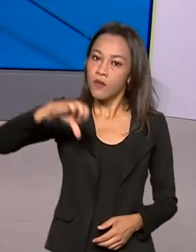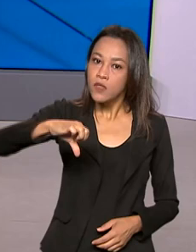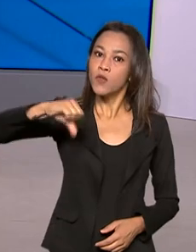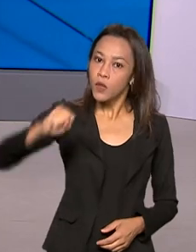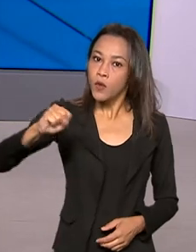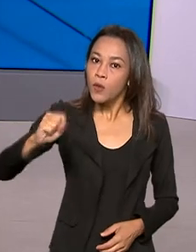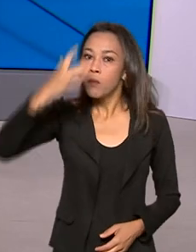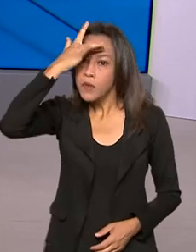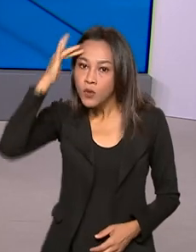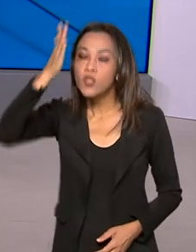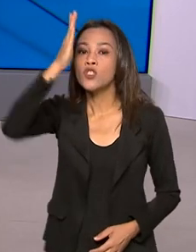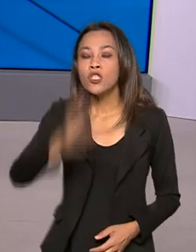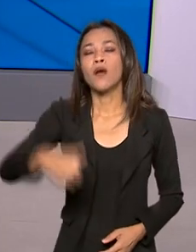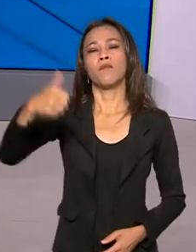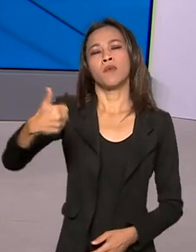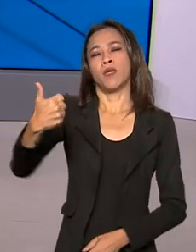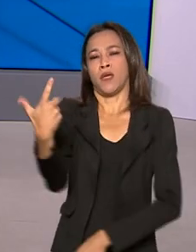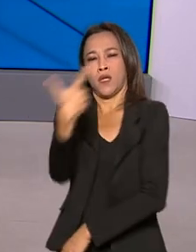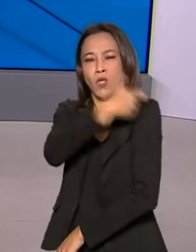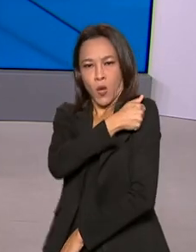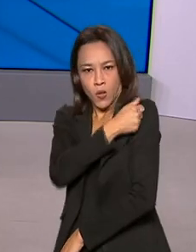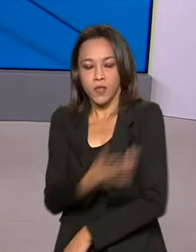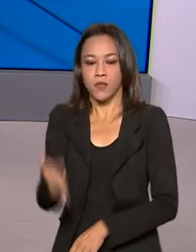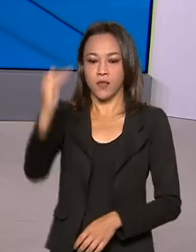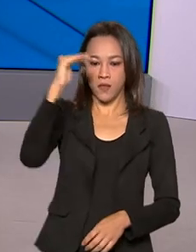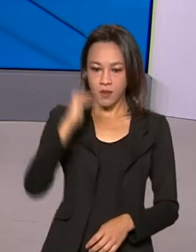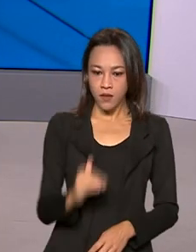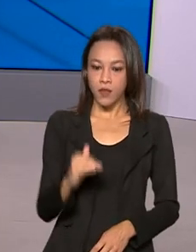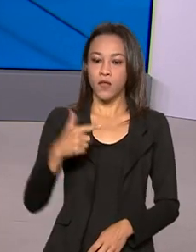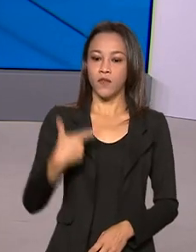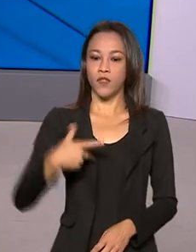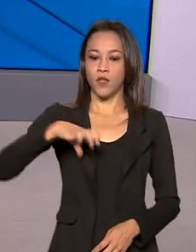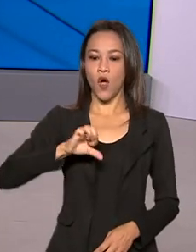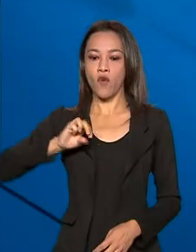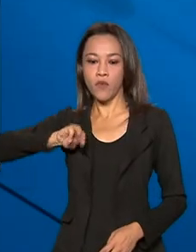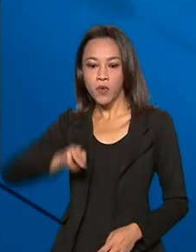81.987.988 pessoas tomaram a primeira dose da vacina e mais de